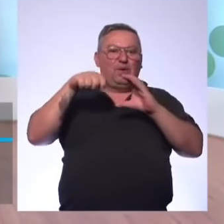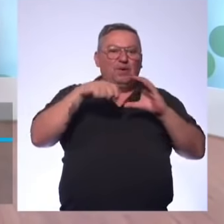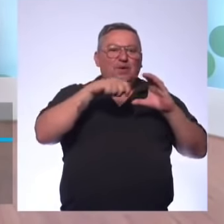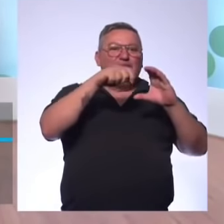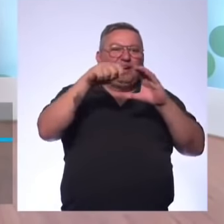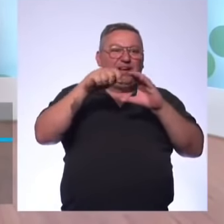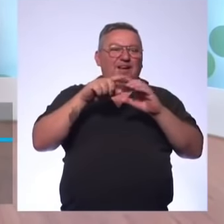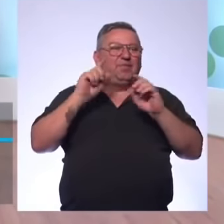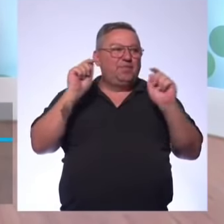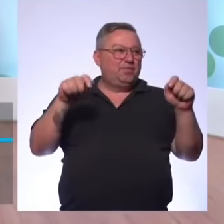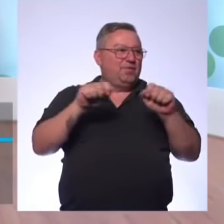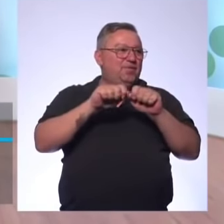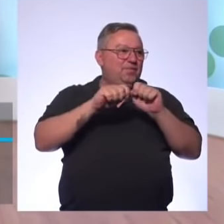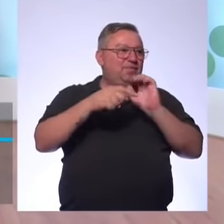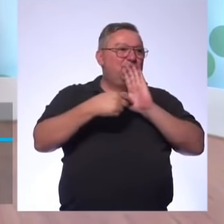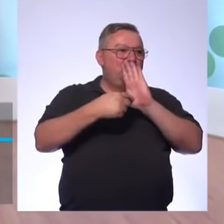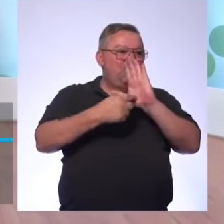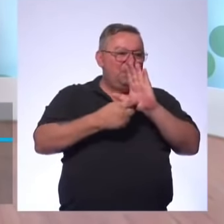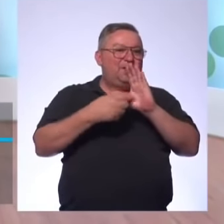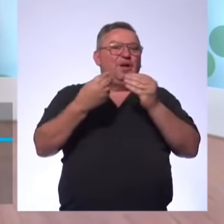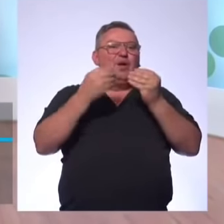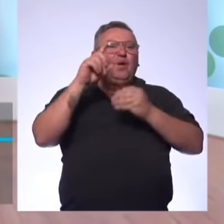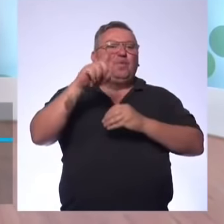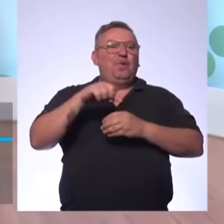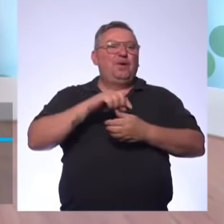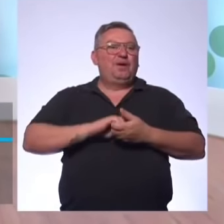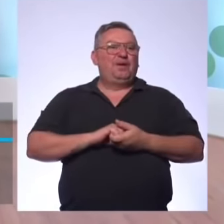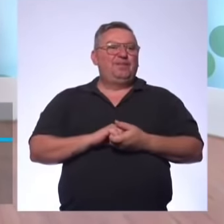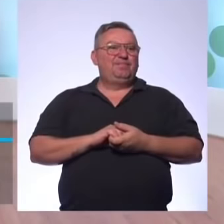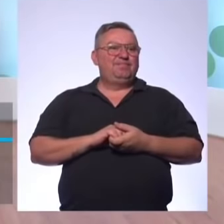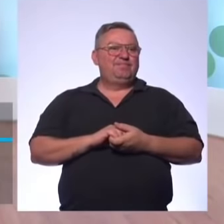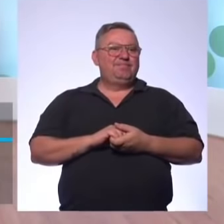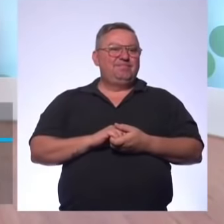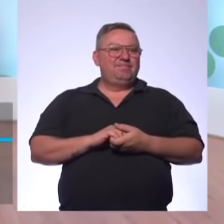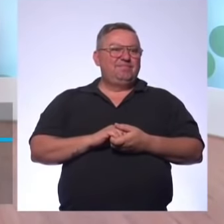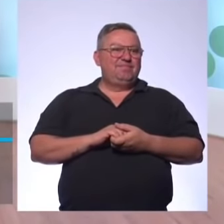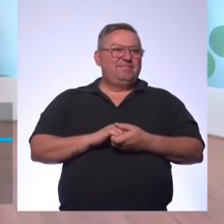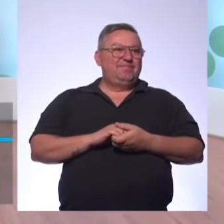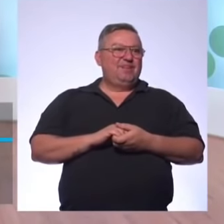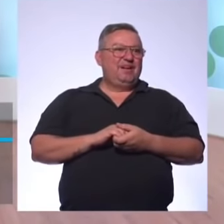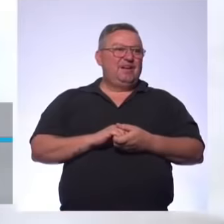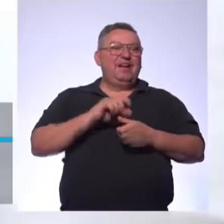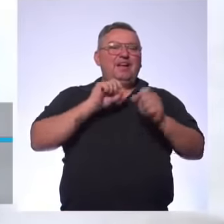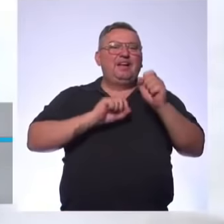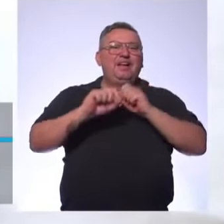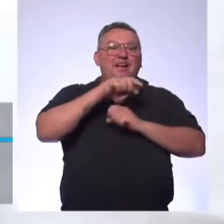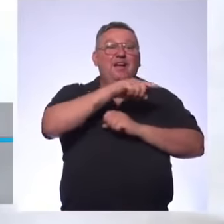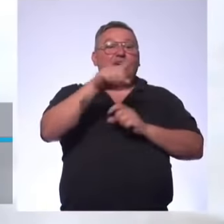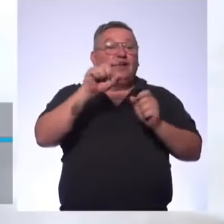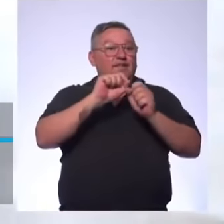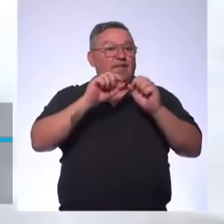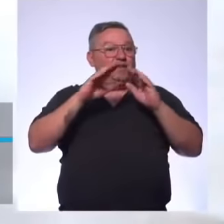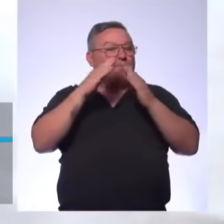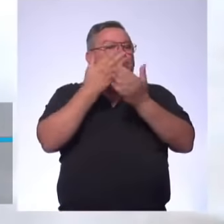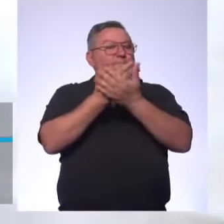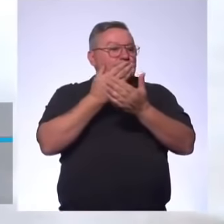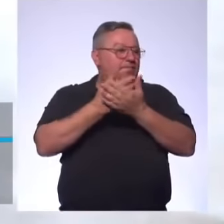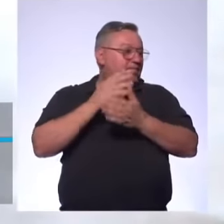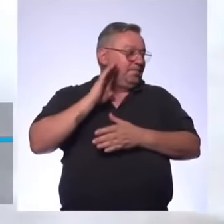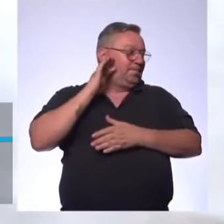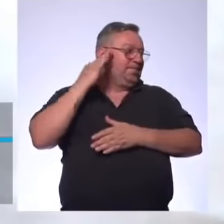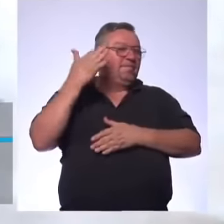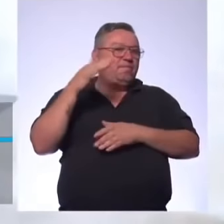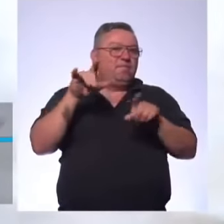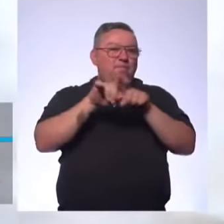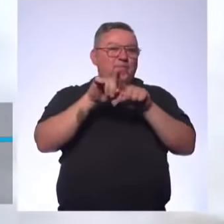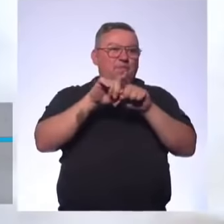não a gente podia um dia né mostrar os bastidores né AD Então são eles que fazem a escola acontecer